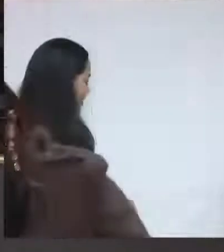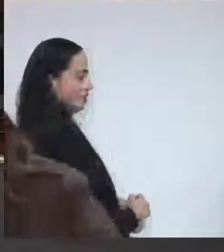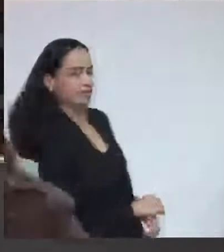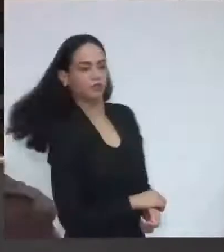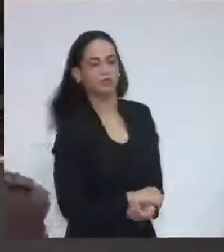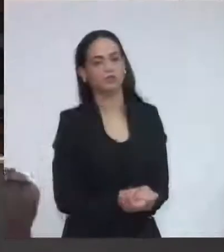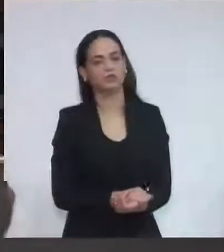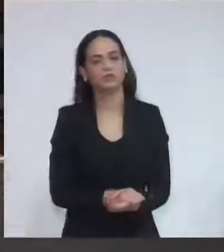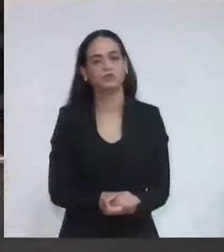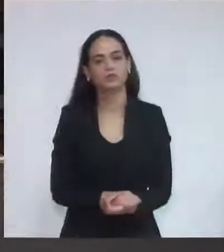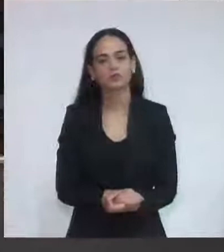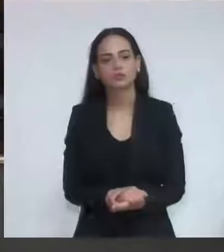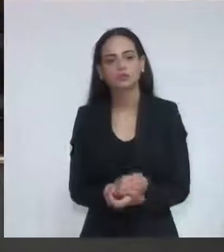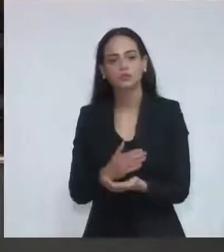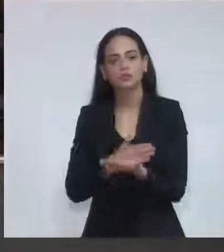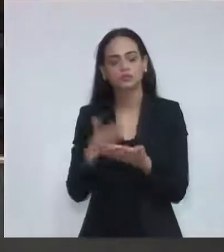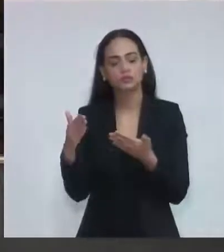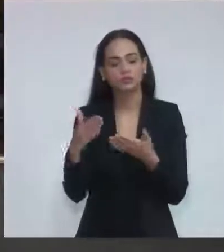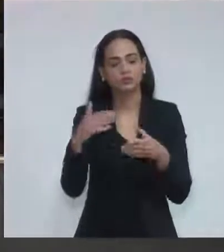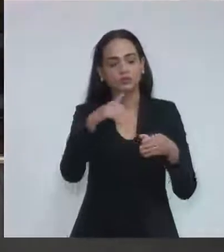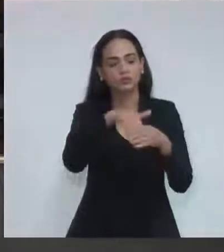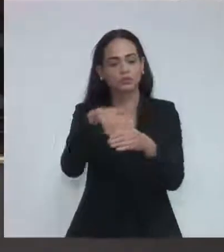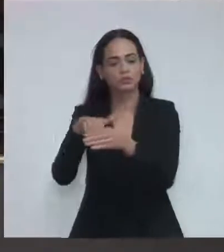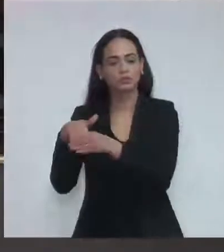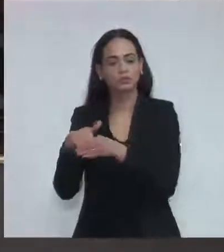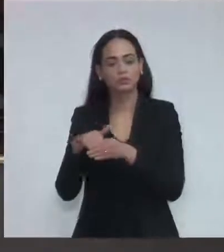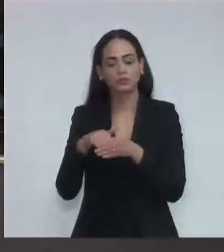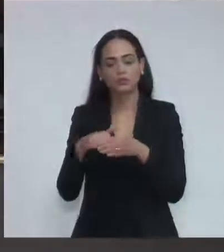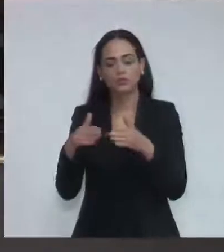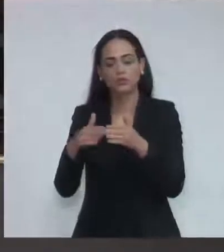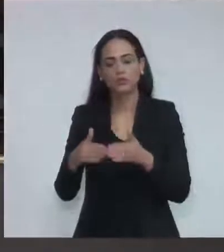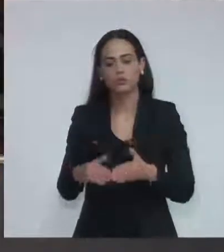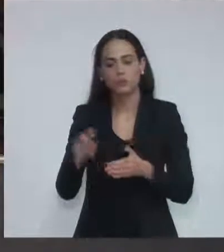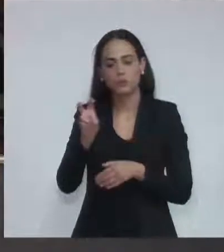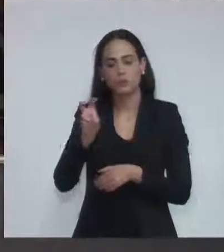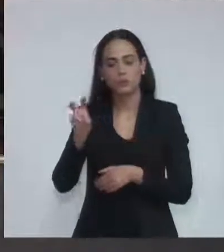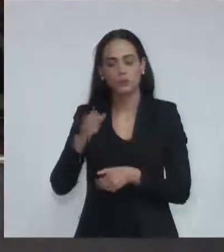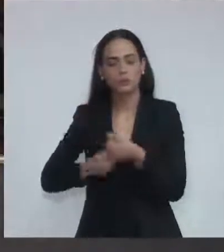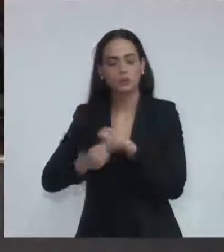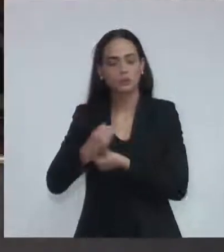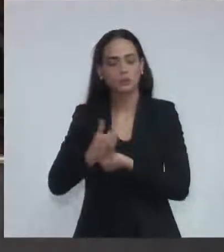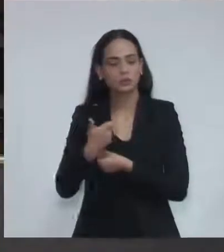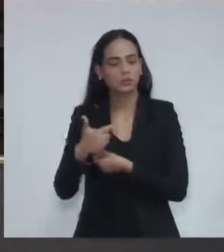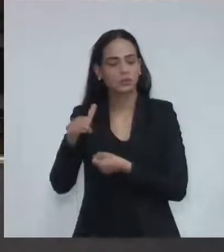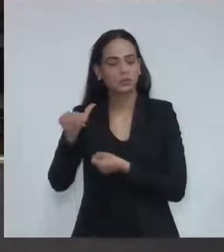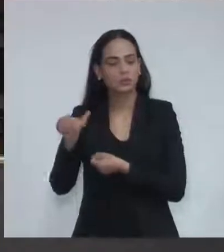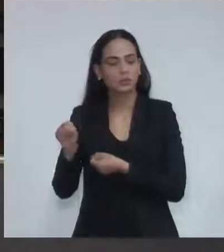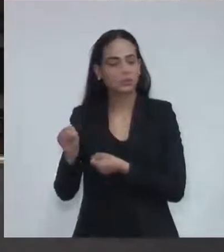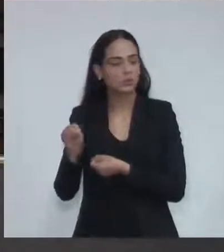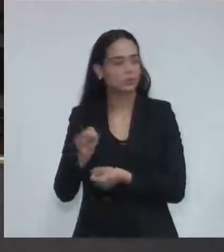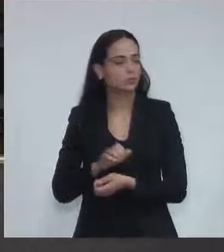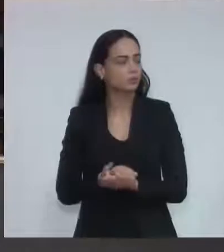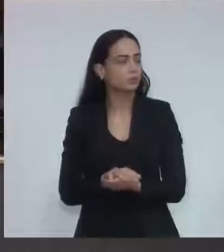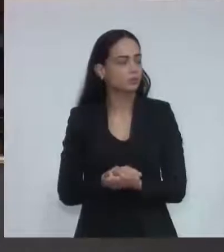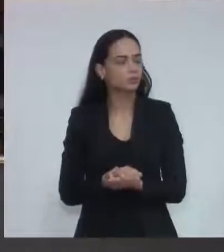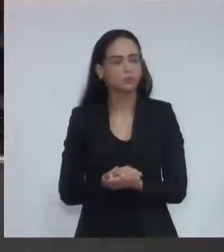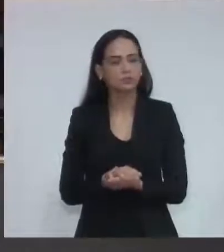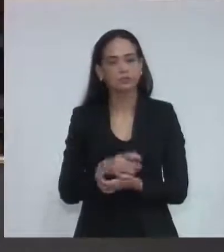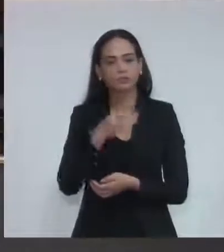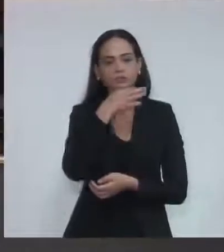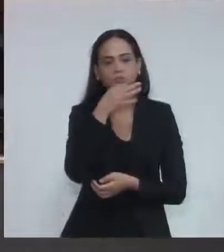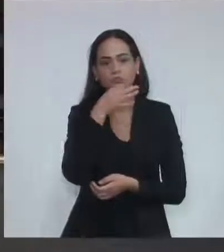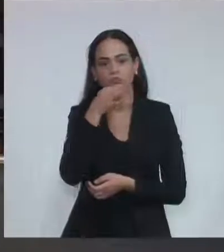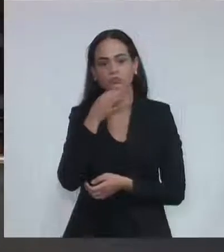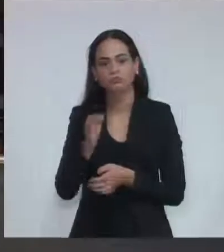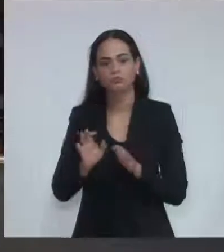Está em votação o requerimento número 55 de 2018. Se alguma das lideranças quiser encaminhá-lo. Não havendo nenhuma manifestação de